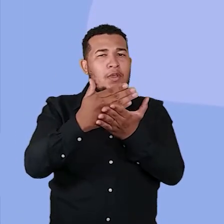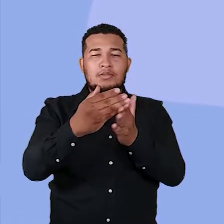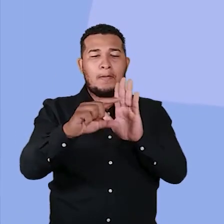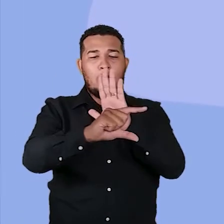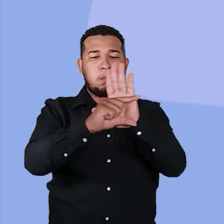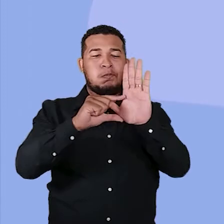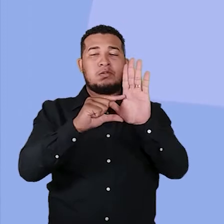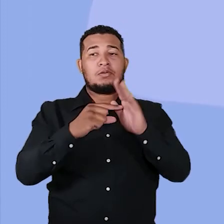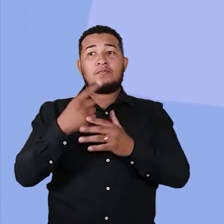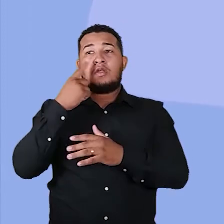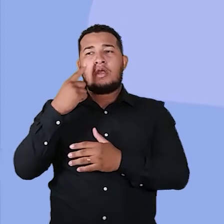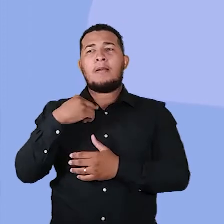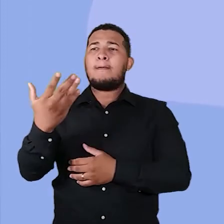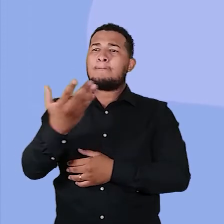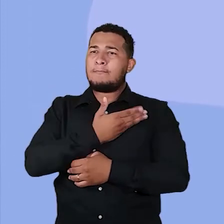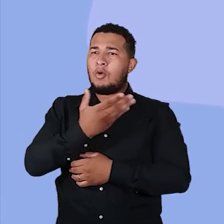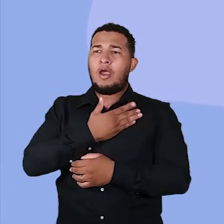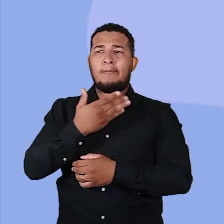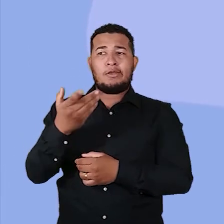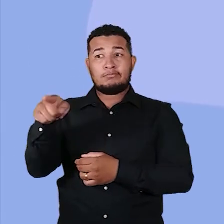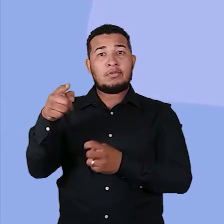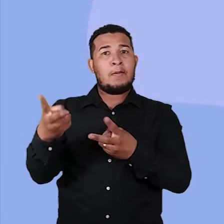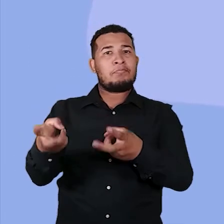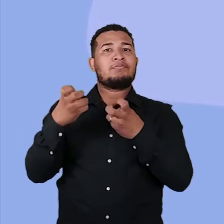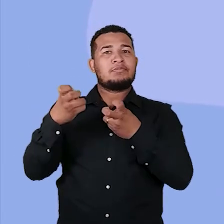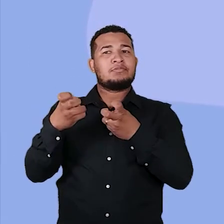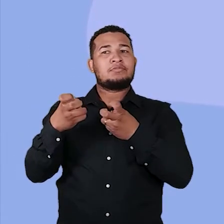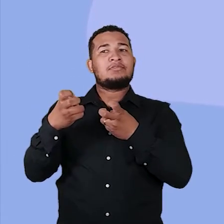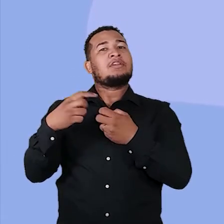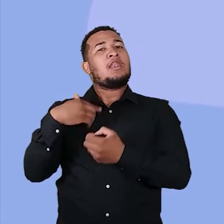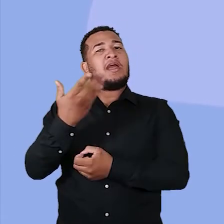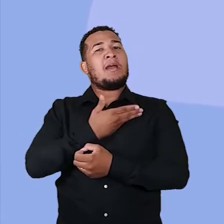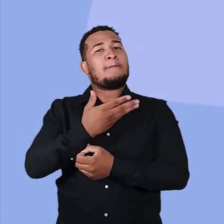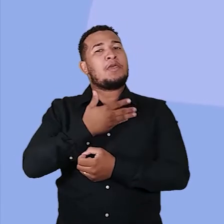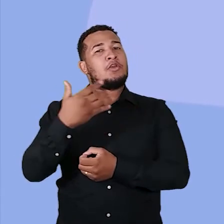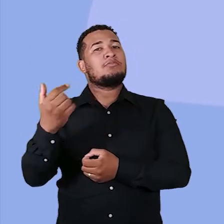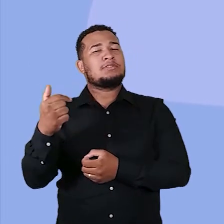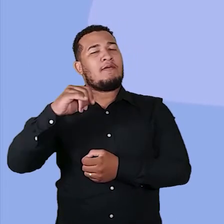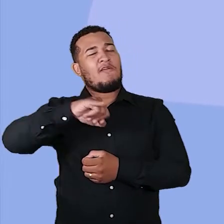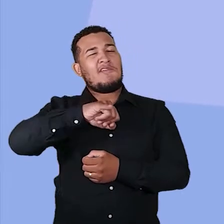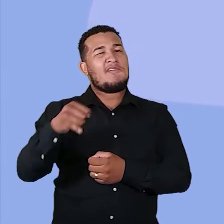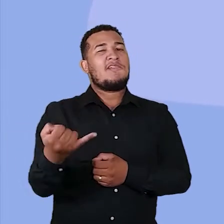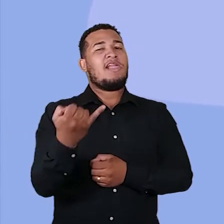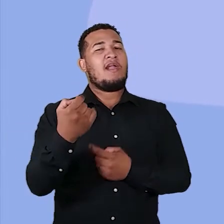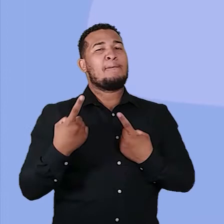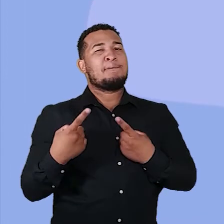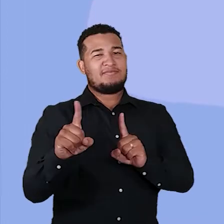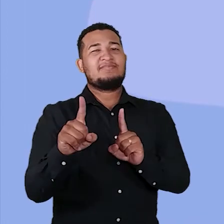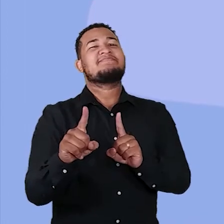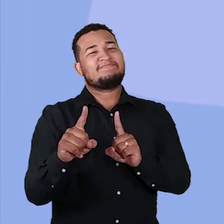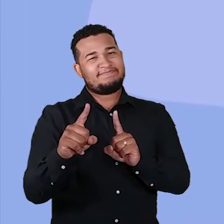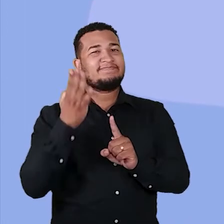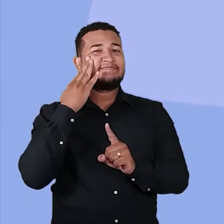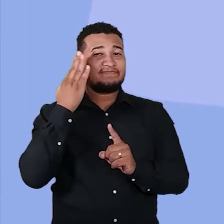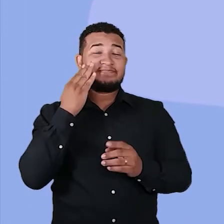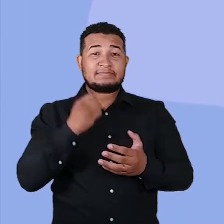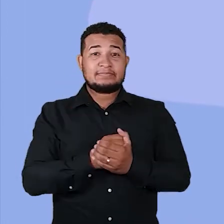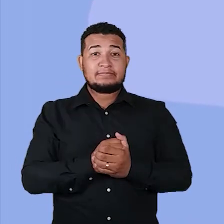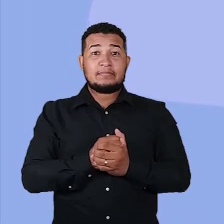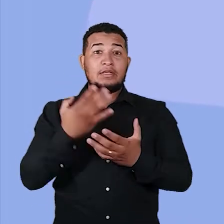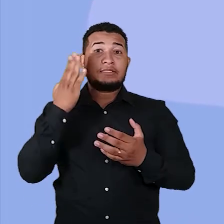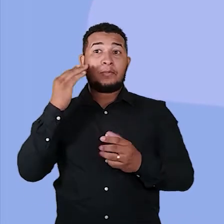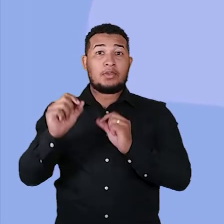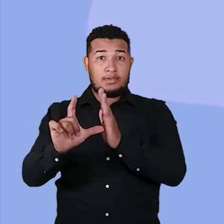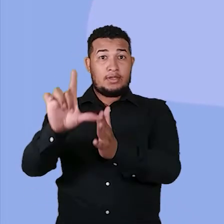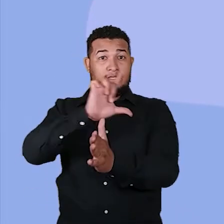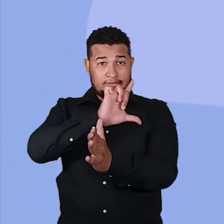muitas coisas antes. E ele fala assim, meu amigo percebeu e como bom amigo que era, aproveitou para tirar um sarro. Então, para você